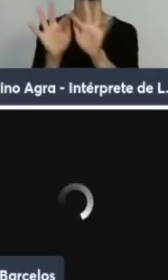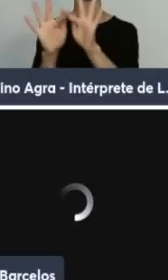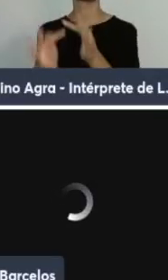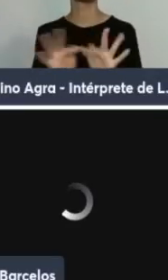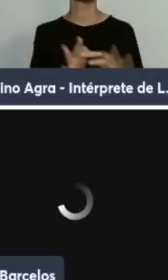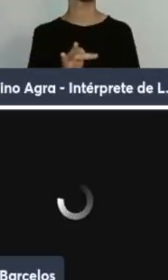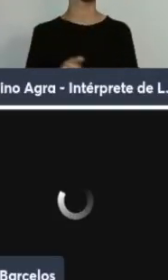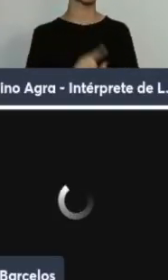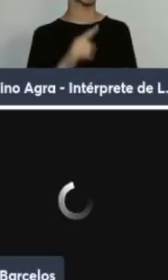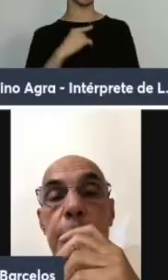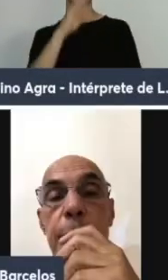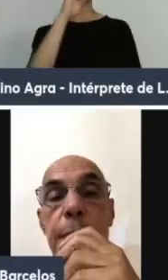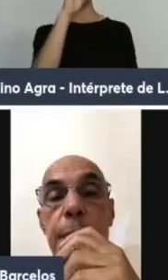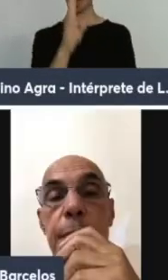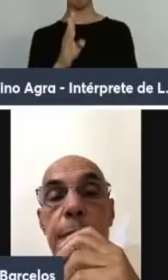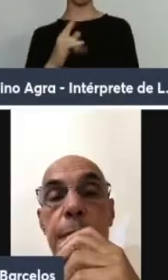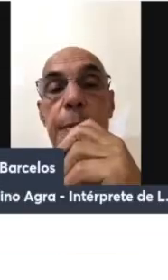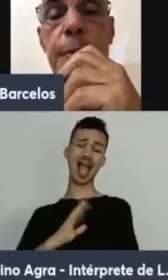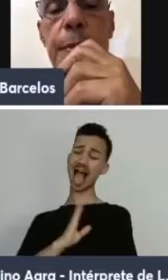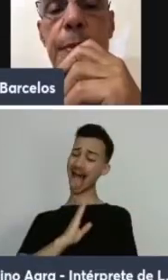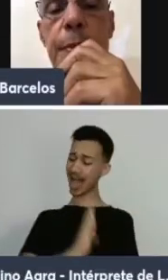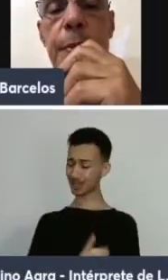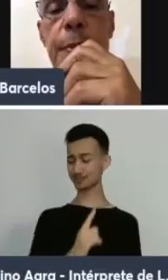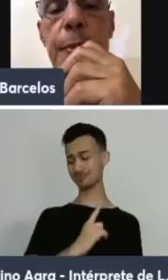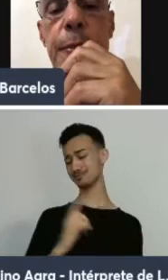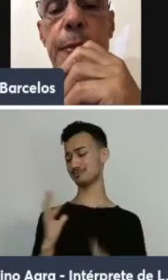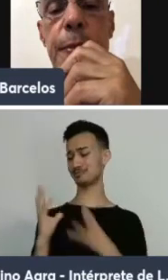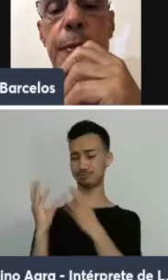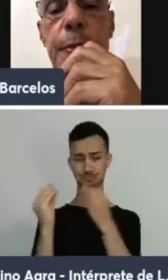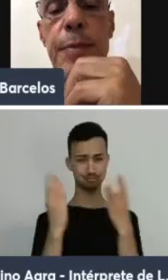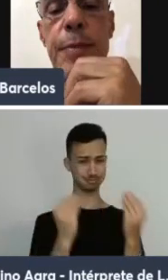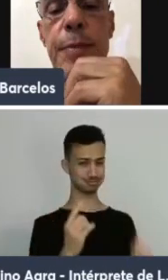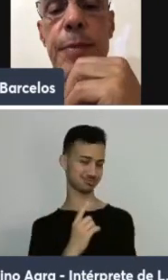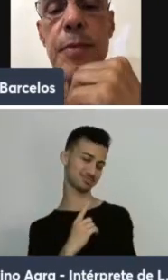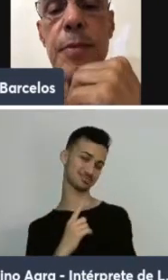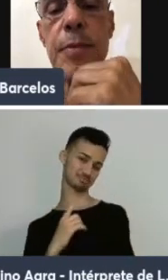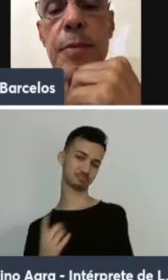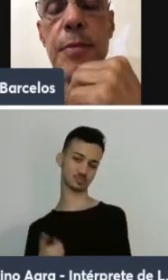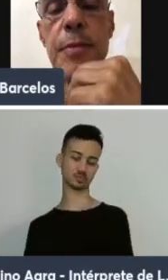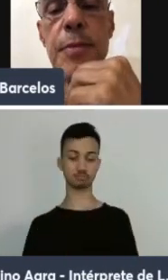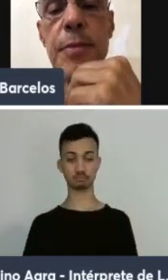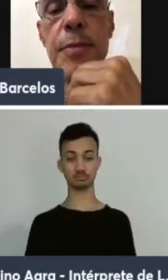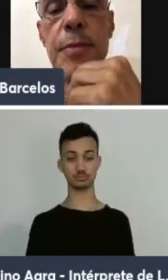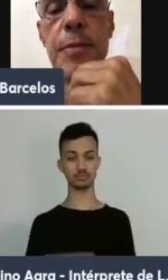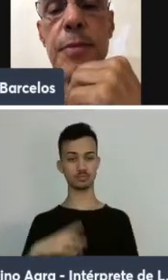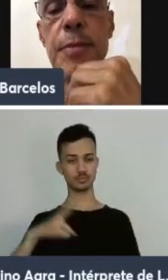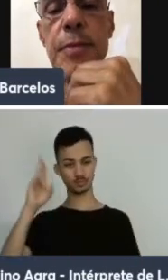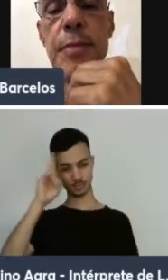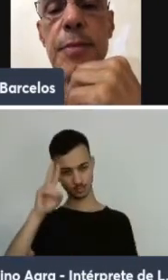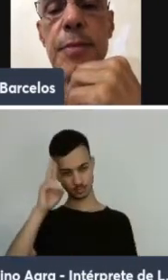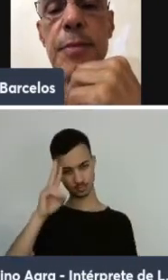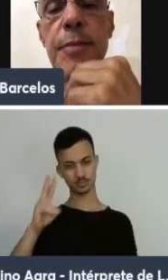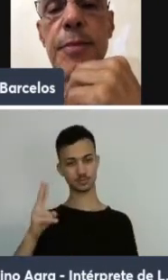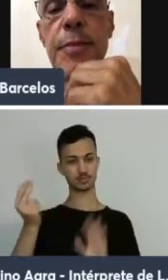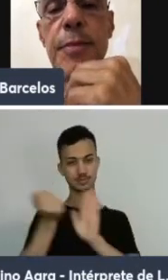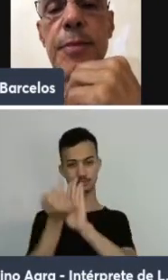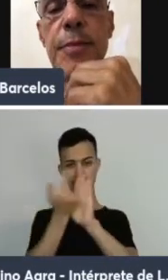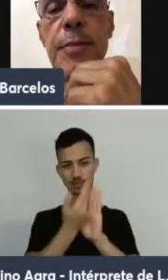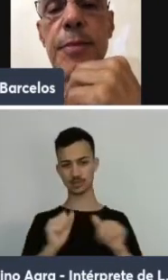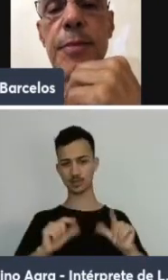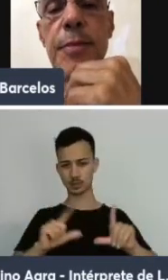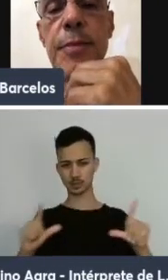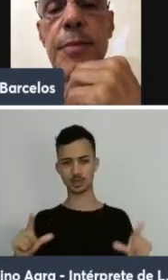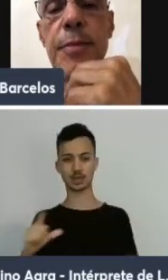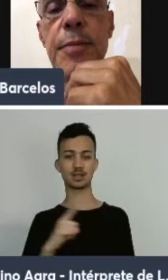assim, mas também revolucionária, atrevida, entendeu? Eu lembro que eu assisti um desenho francês,